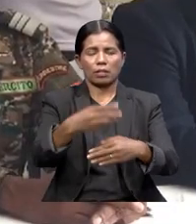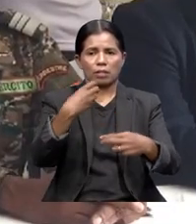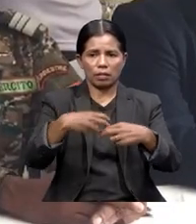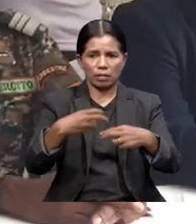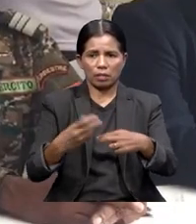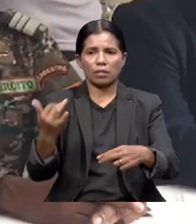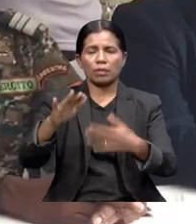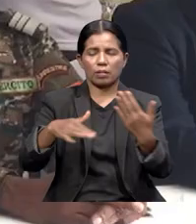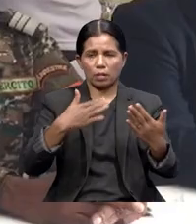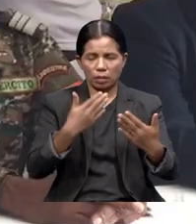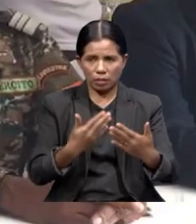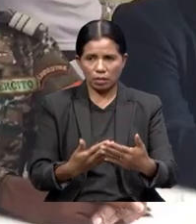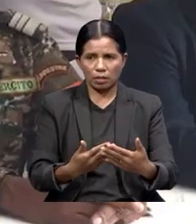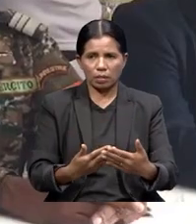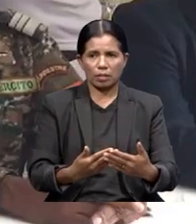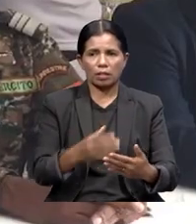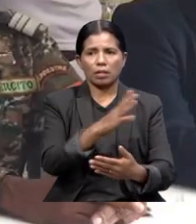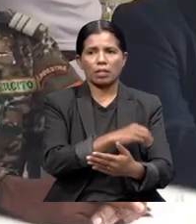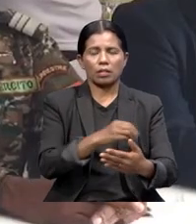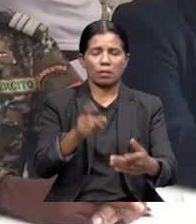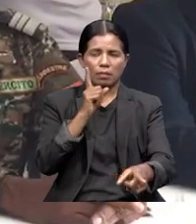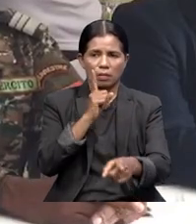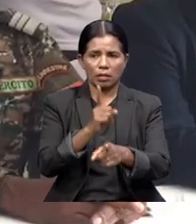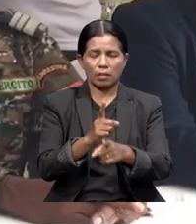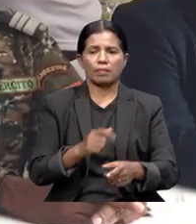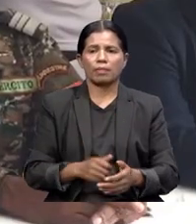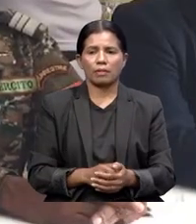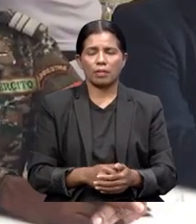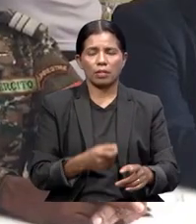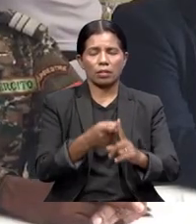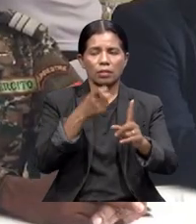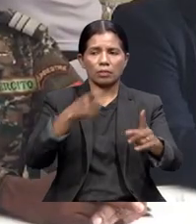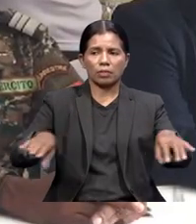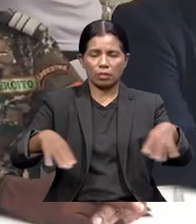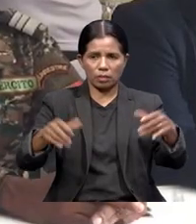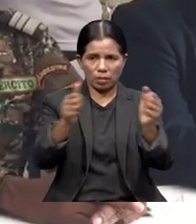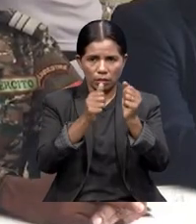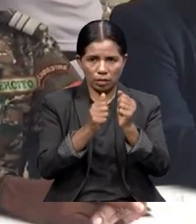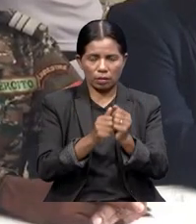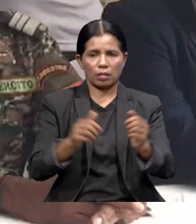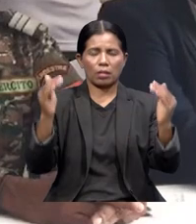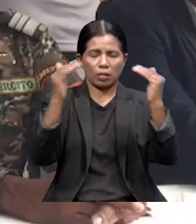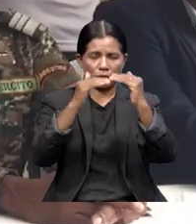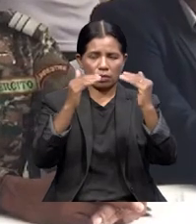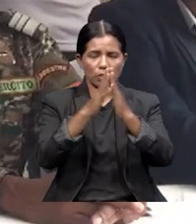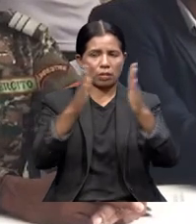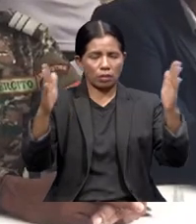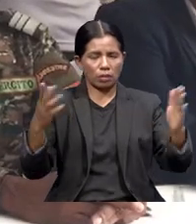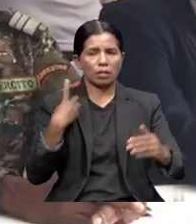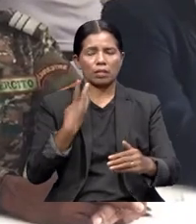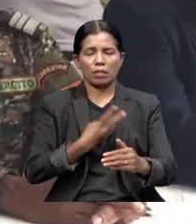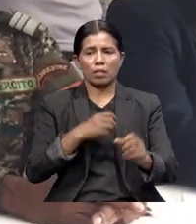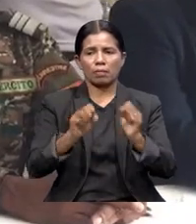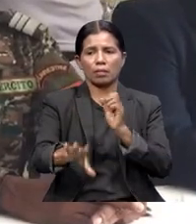sira na bem insuperável. Livro se colaboração no diálogo na cloque, mak ita bel